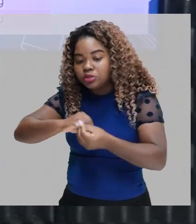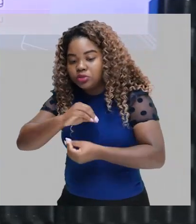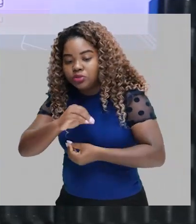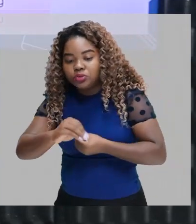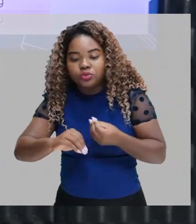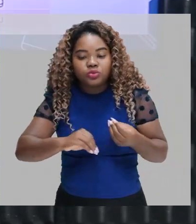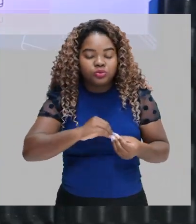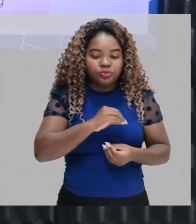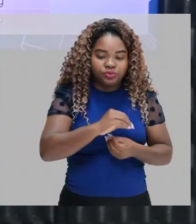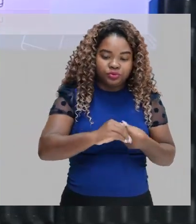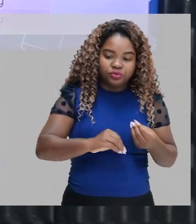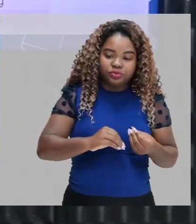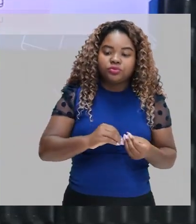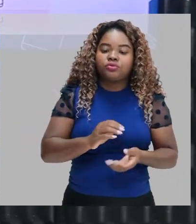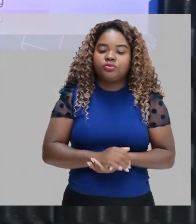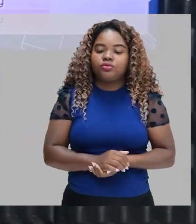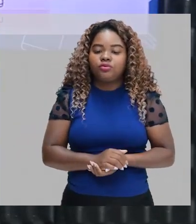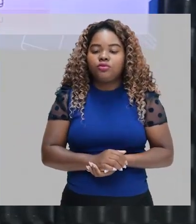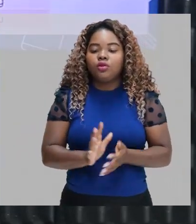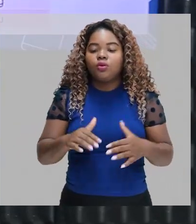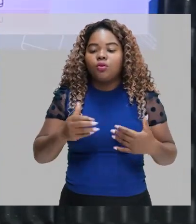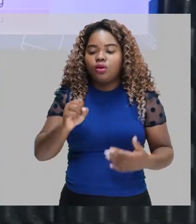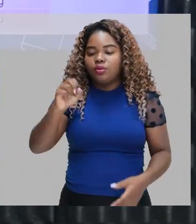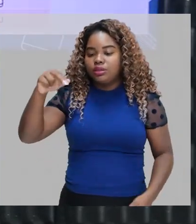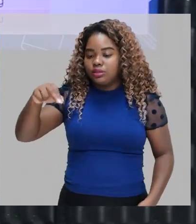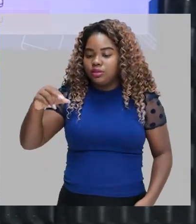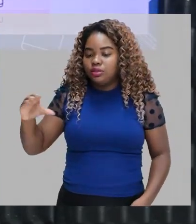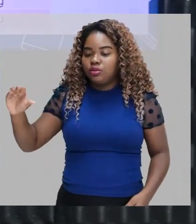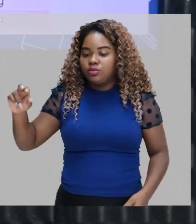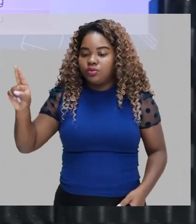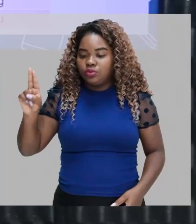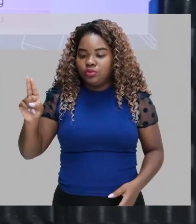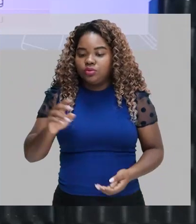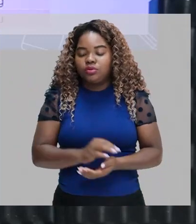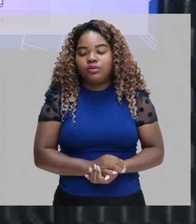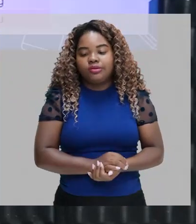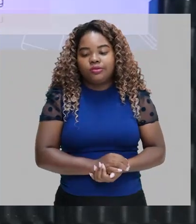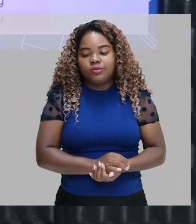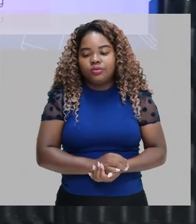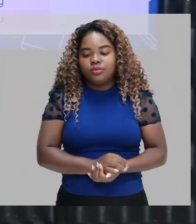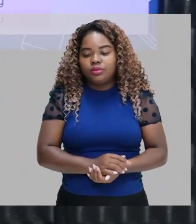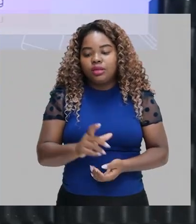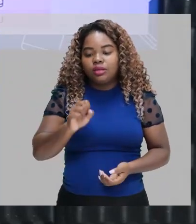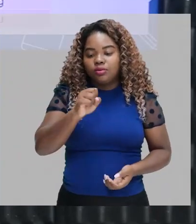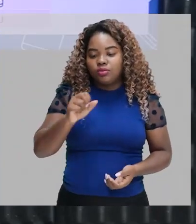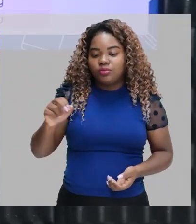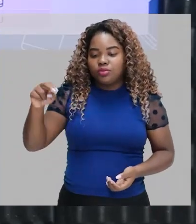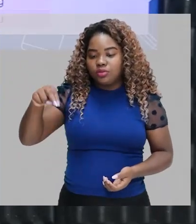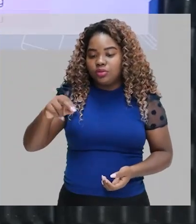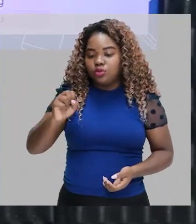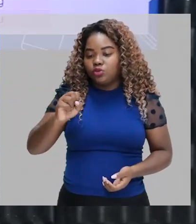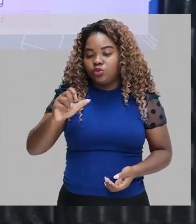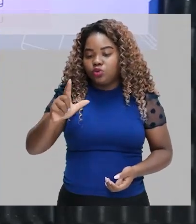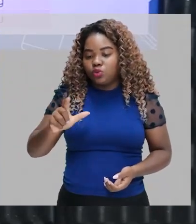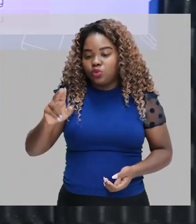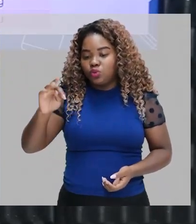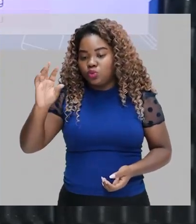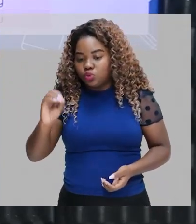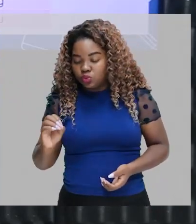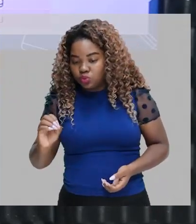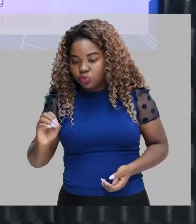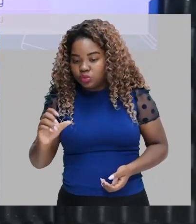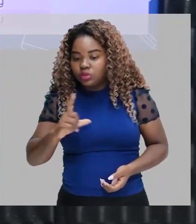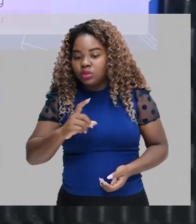substâncias. Quais elas? O estânio e o cobre. O estânio sendo o soluto, ou seja, ele vai aparecer em